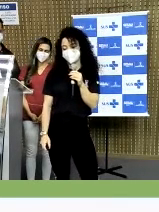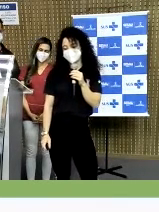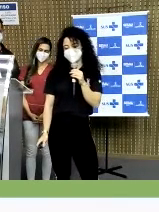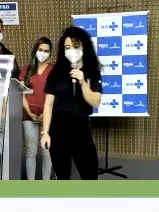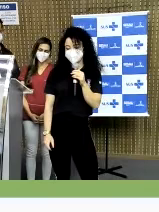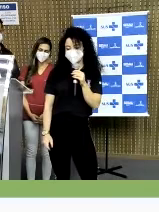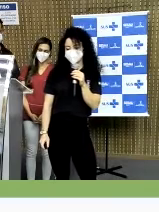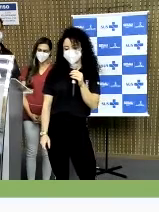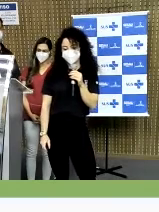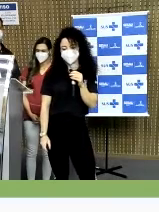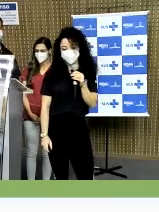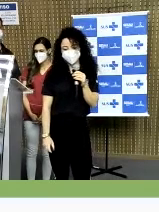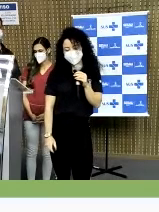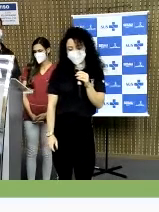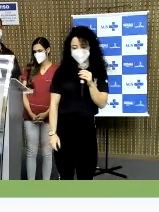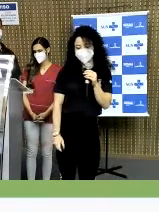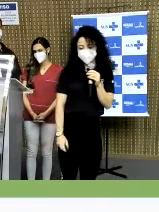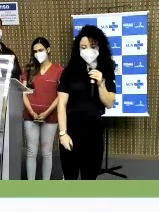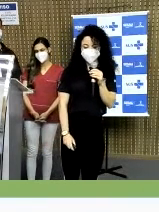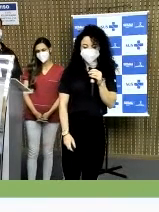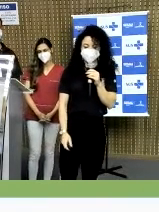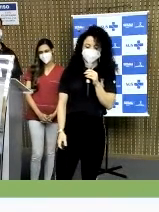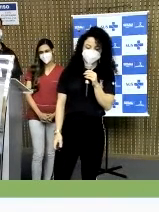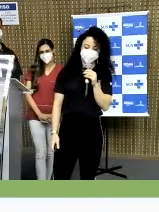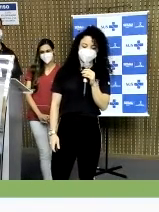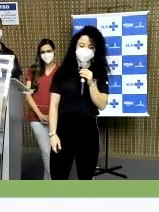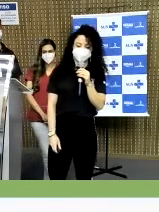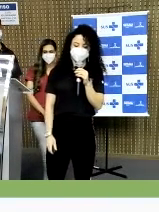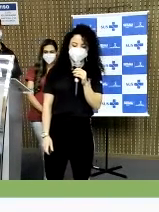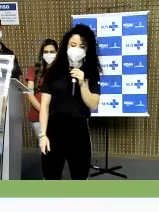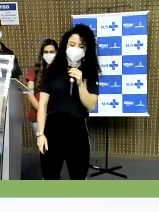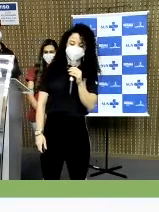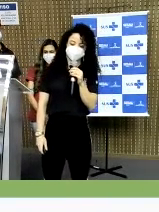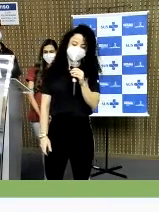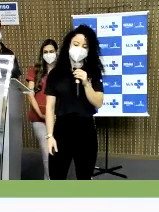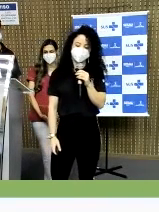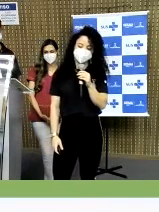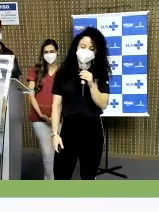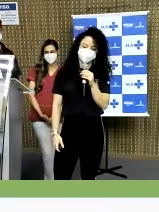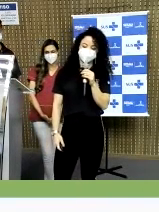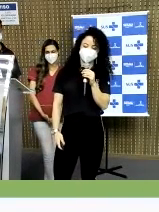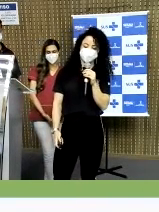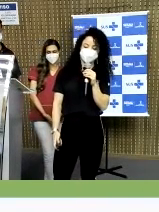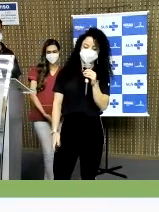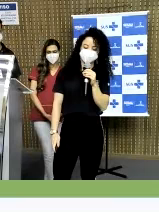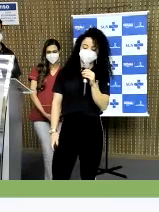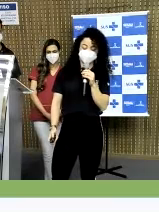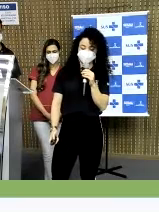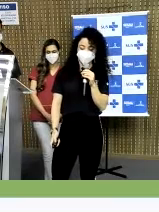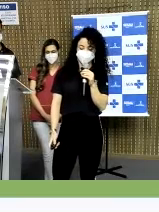2021, 1.349. O acompanhamento dessas famílias do Bolsa Família, em 2020, ficou